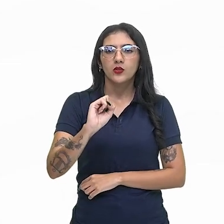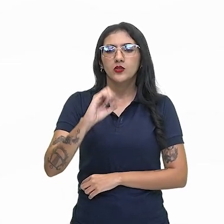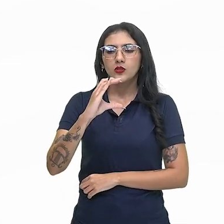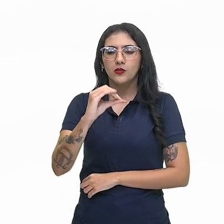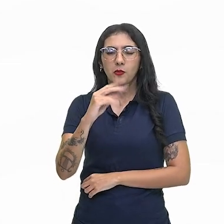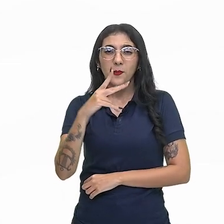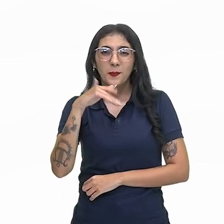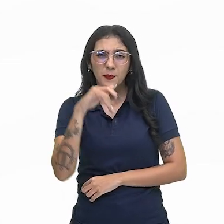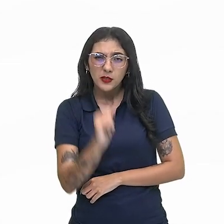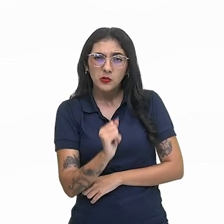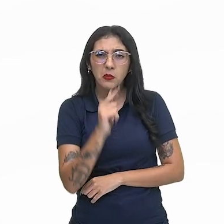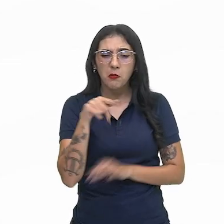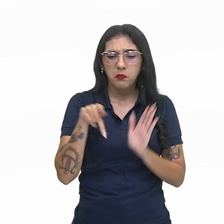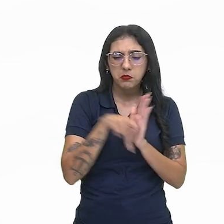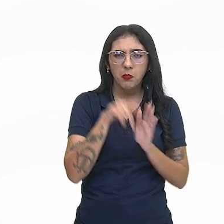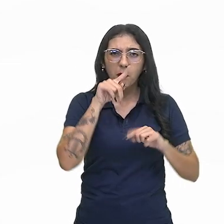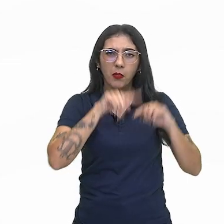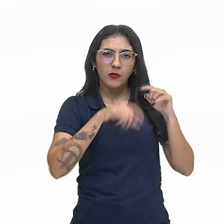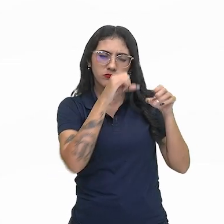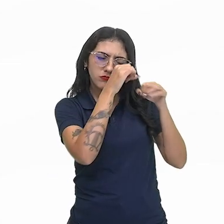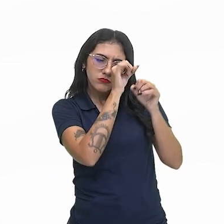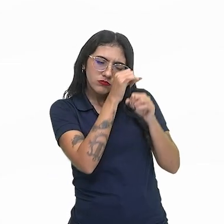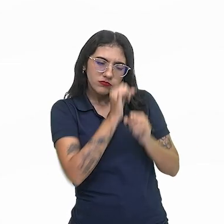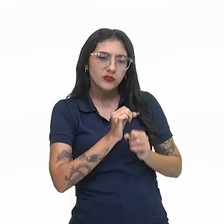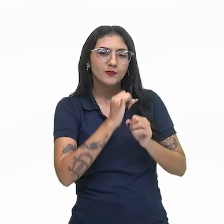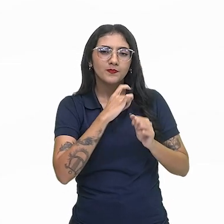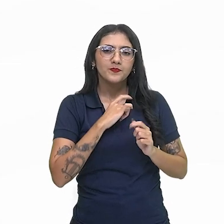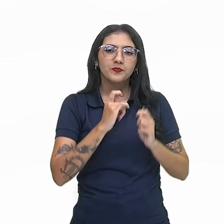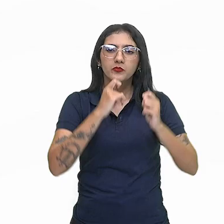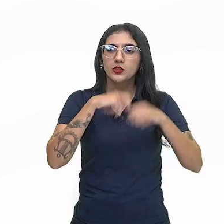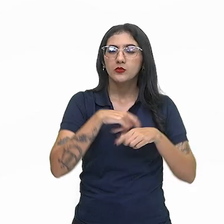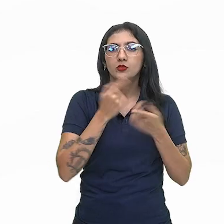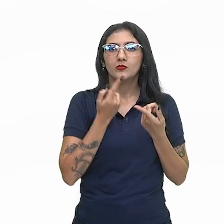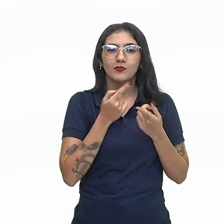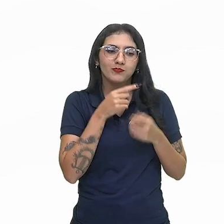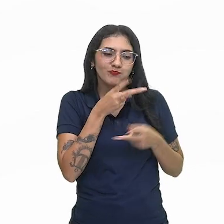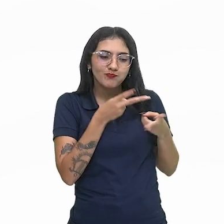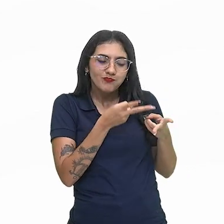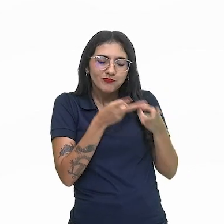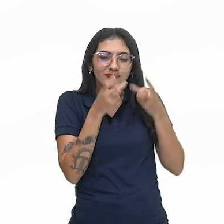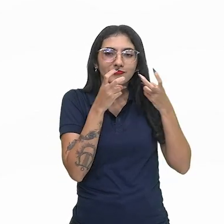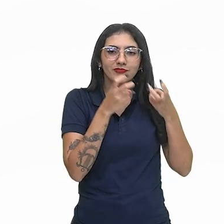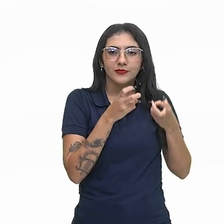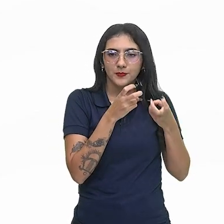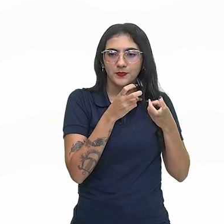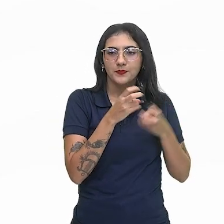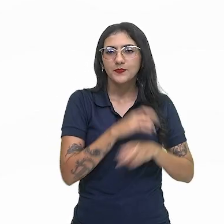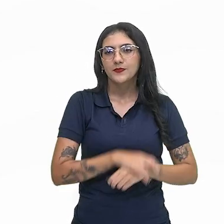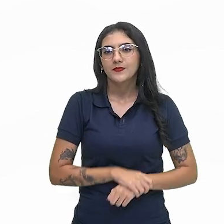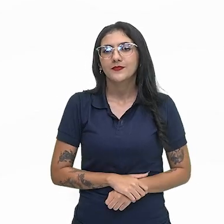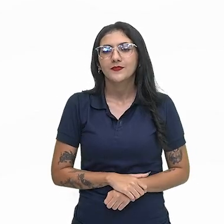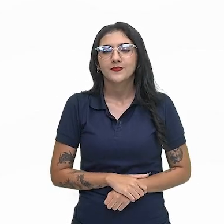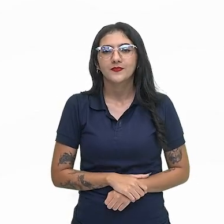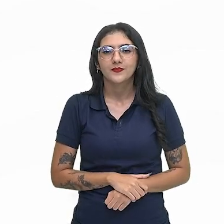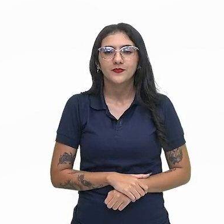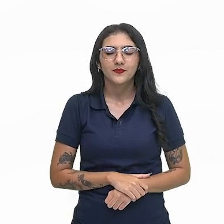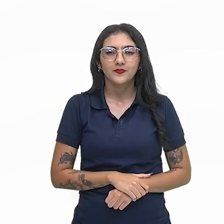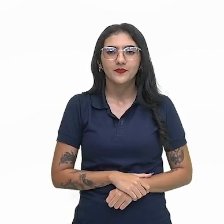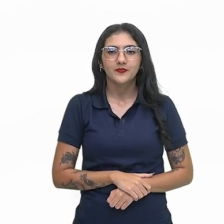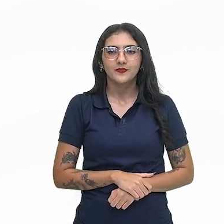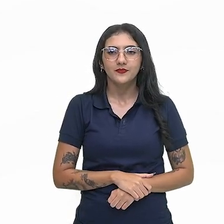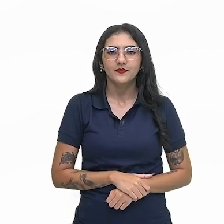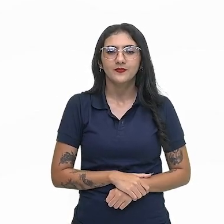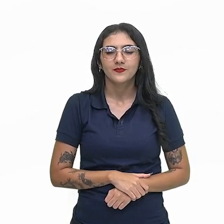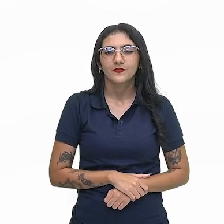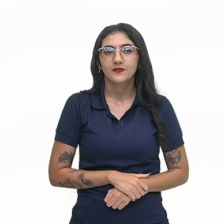foi possível nós enxergarmos esse mundo invisível. Aos